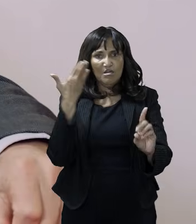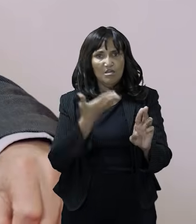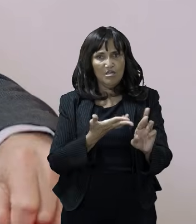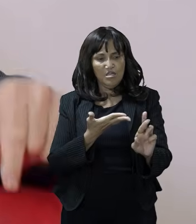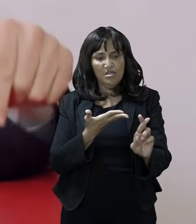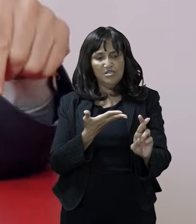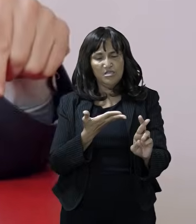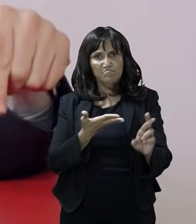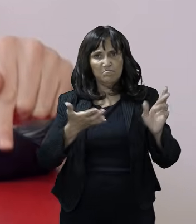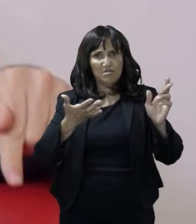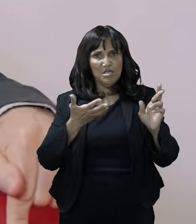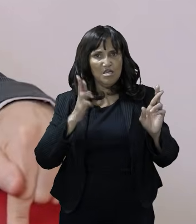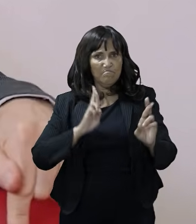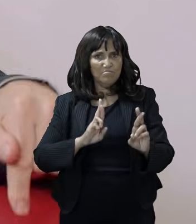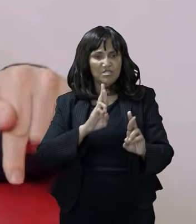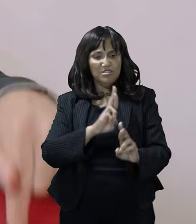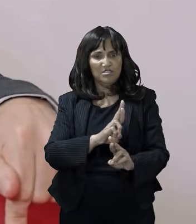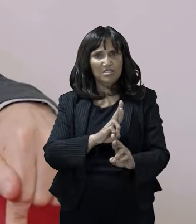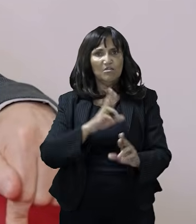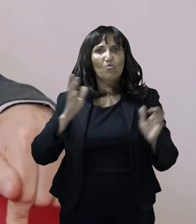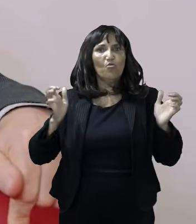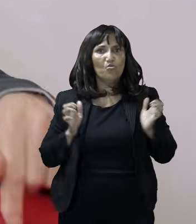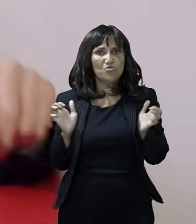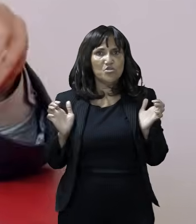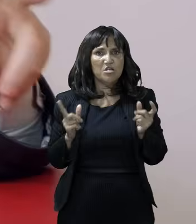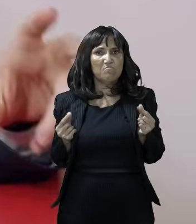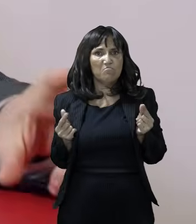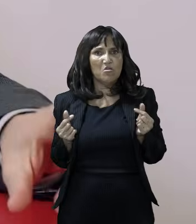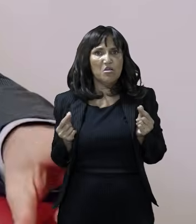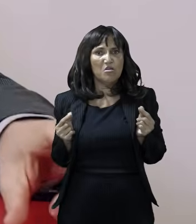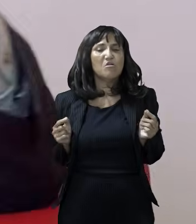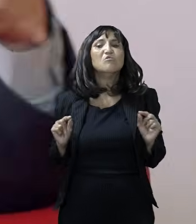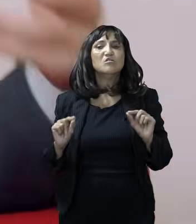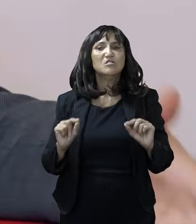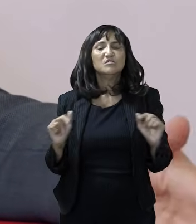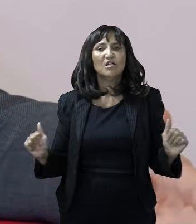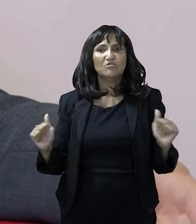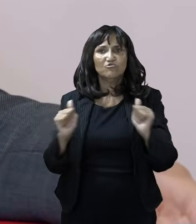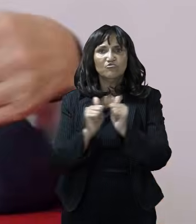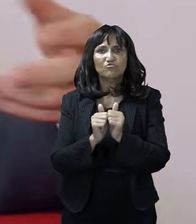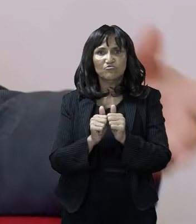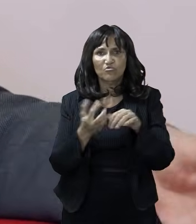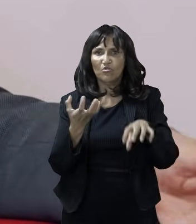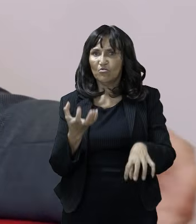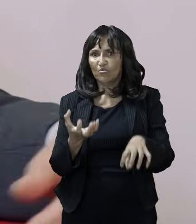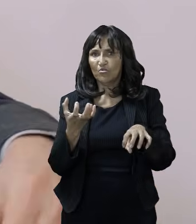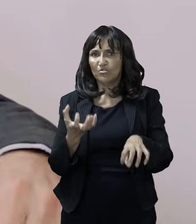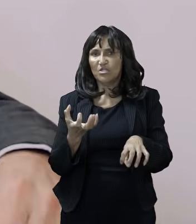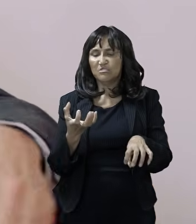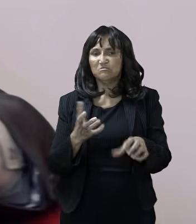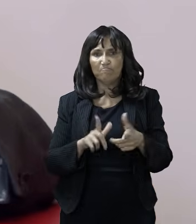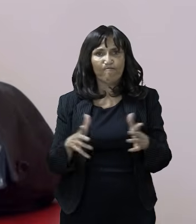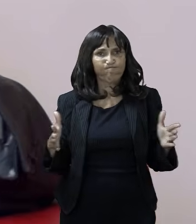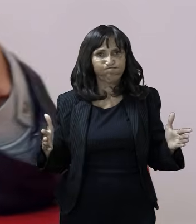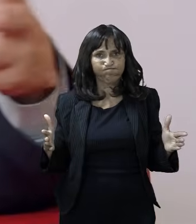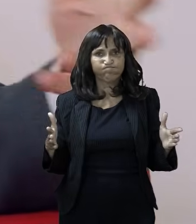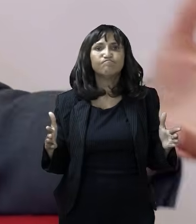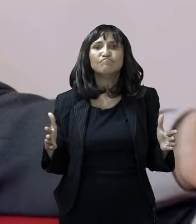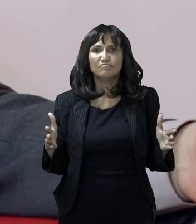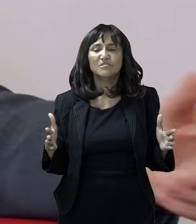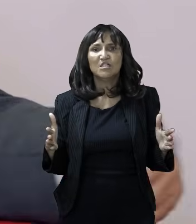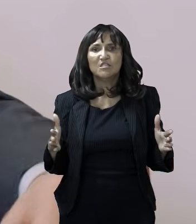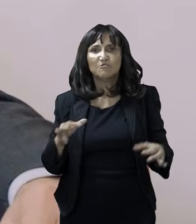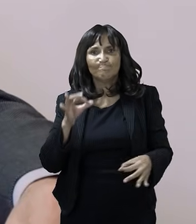a elite política, econômica. Isso está engendrado no Congresso, eles têm maioria, muitas vezes